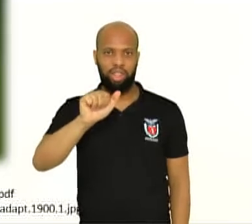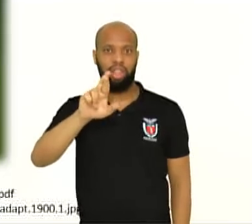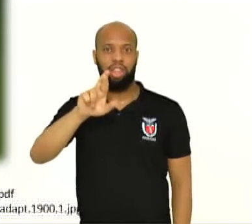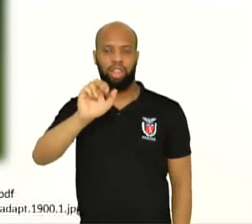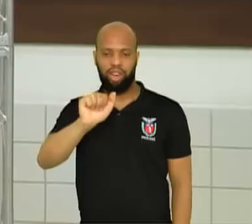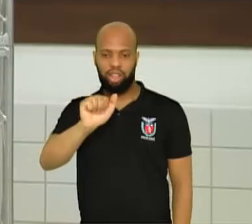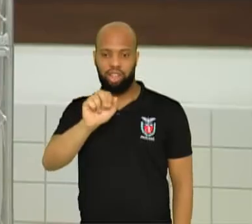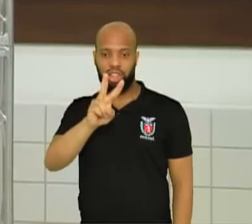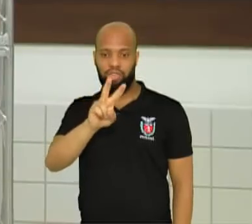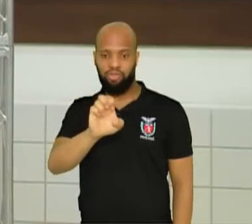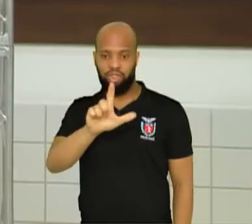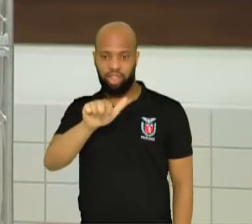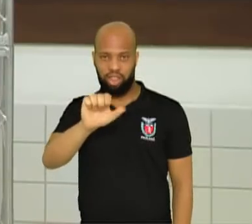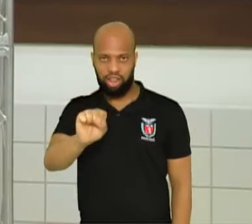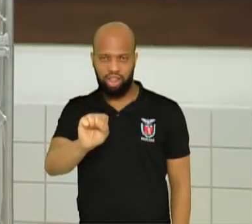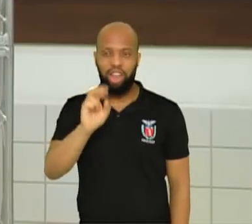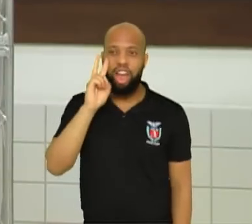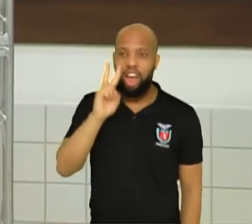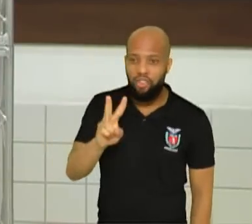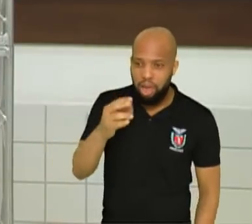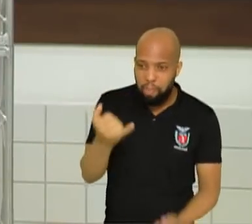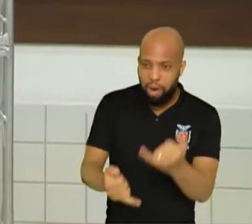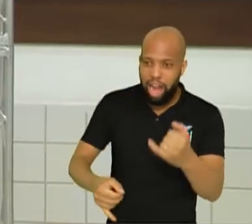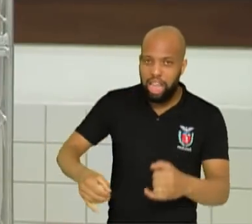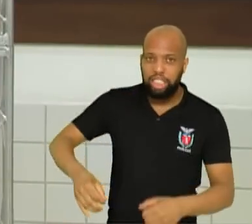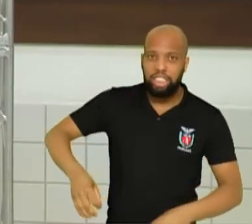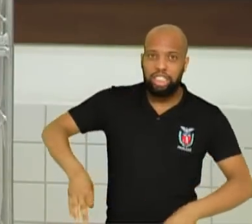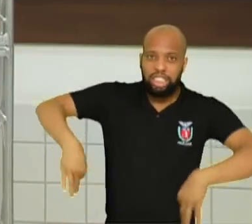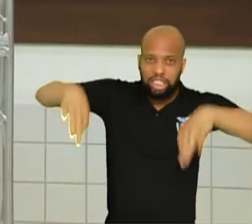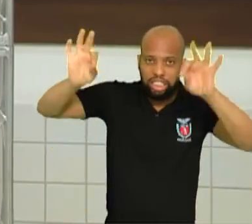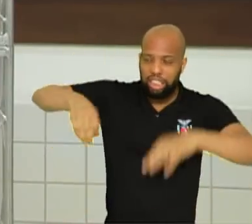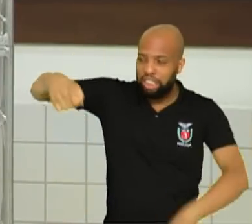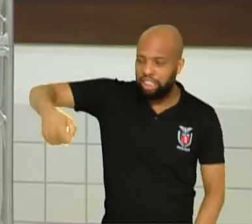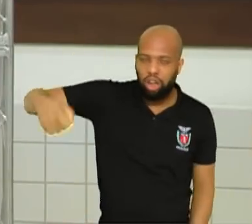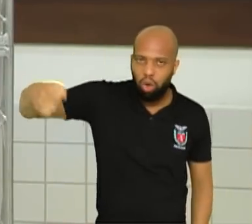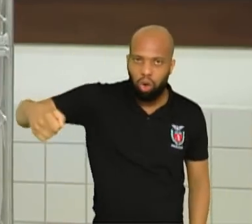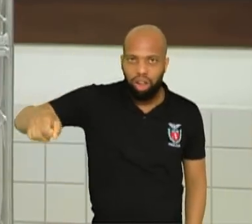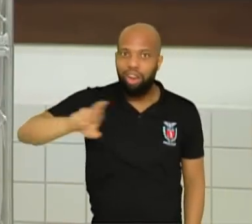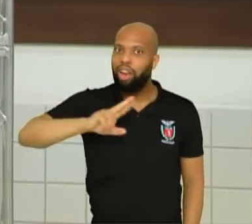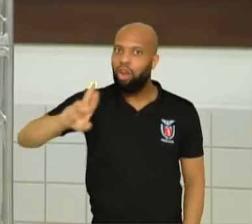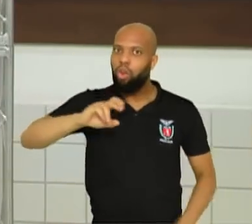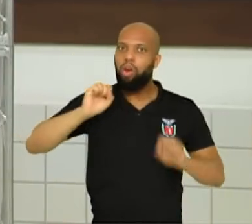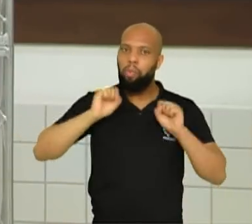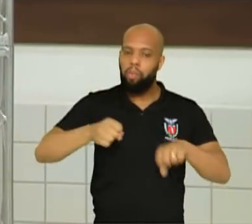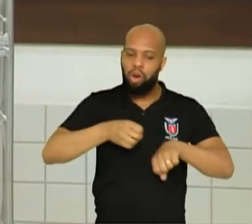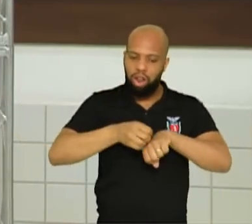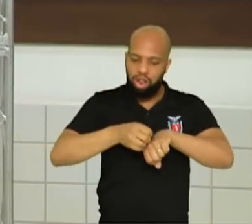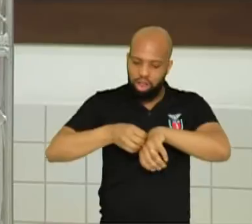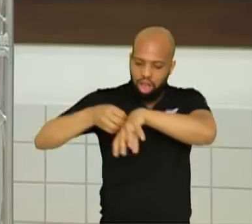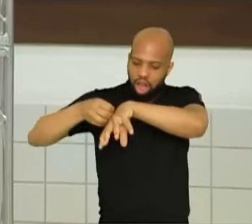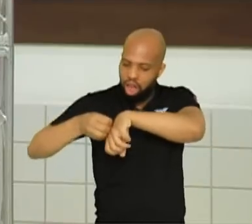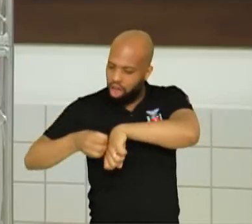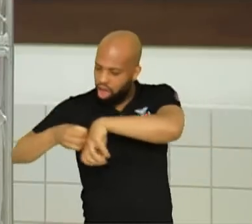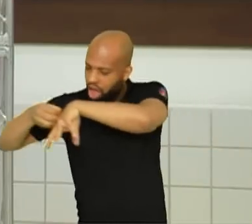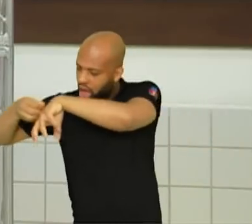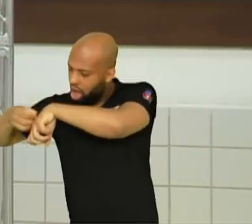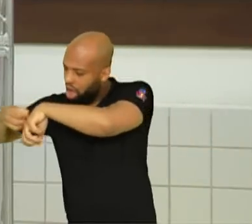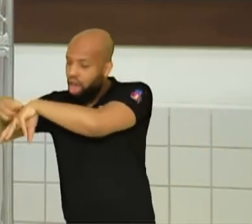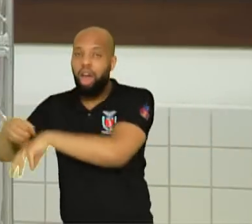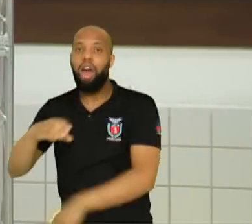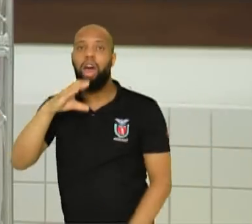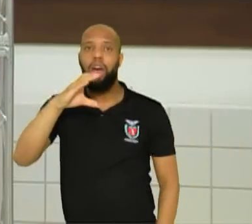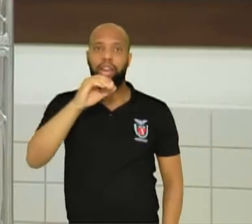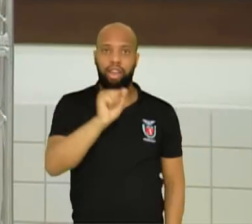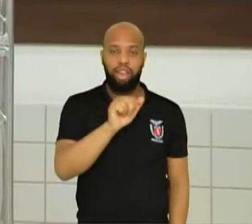azul assim flutuando no mar, você fala, olha uma sacola. Pode não ser uma sacola, pode ser uma caravela. Existem